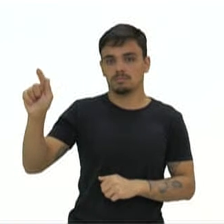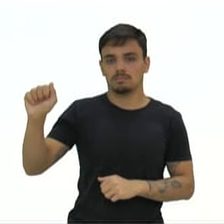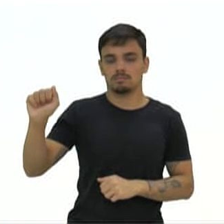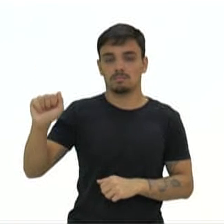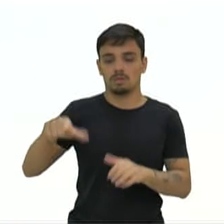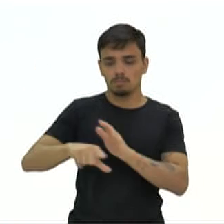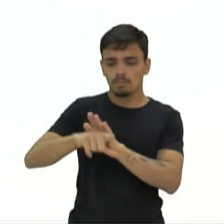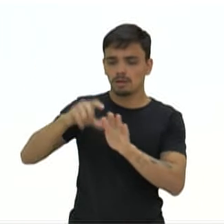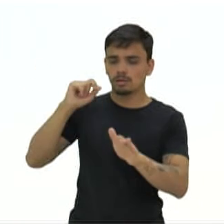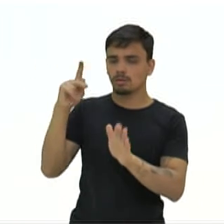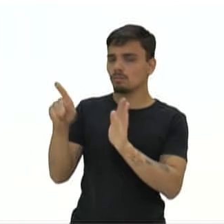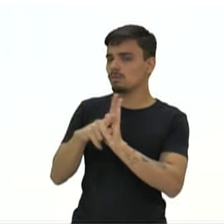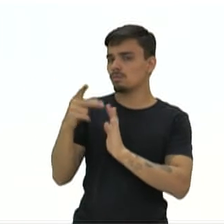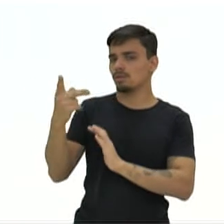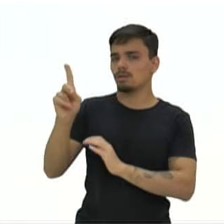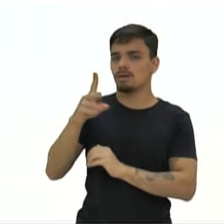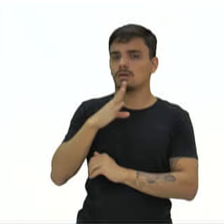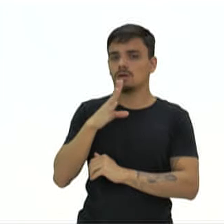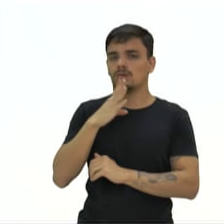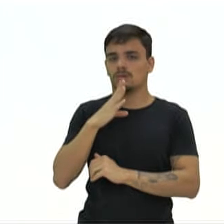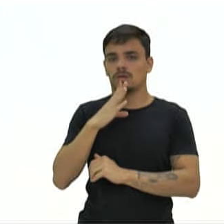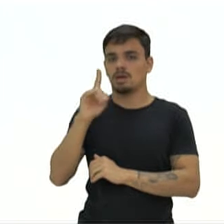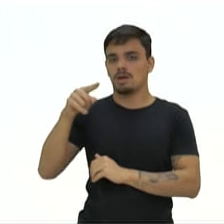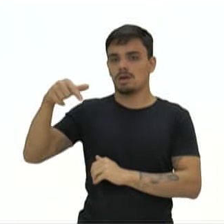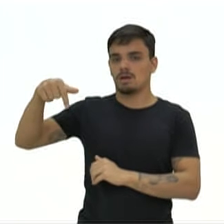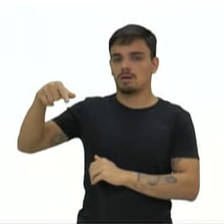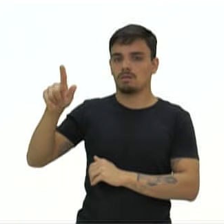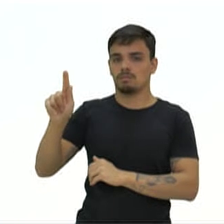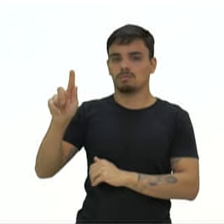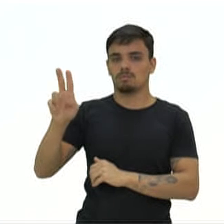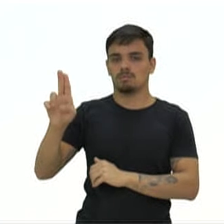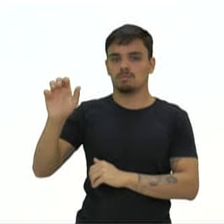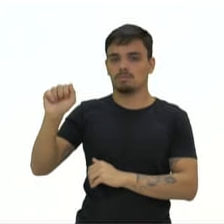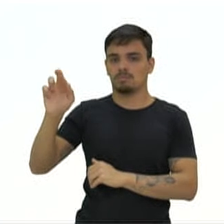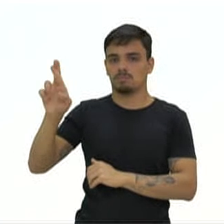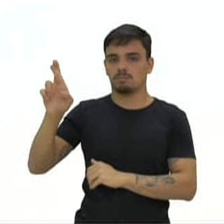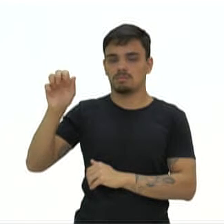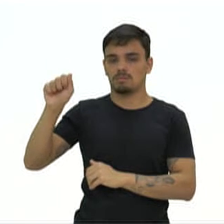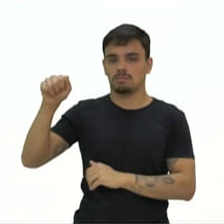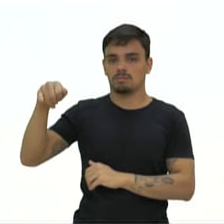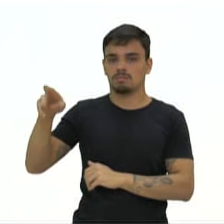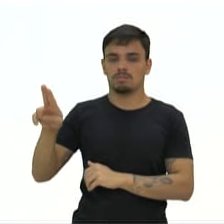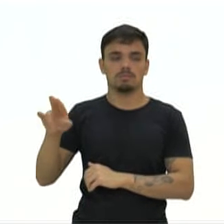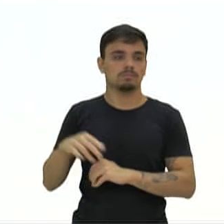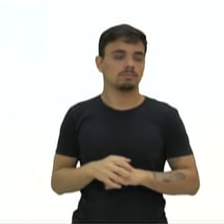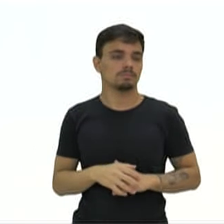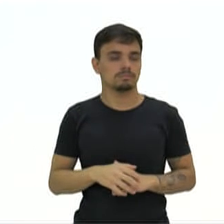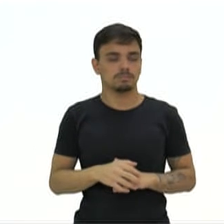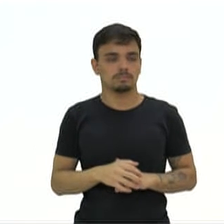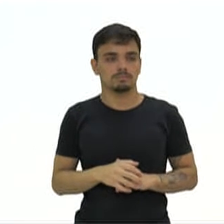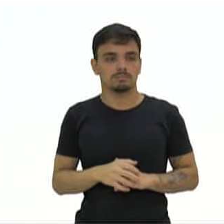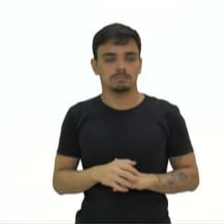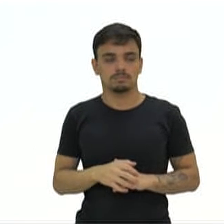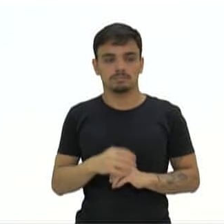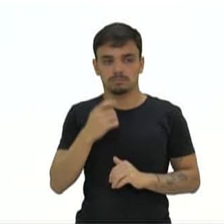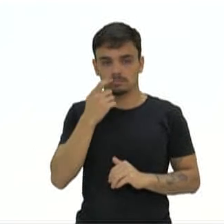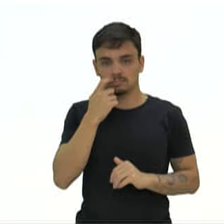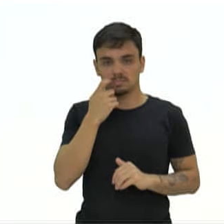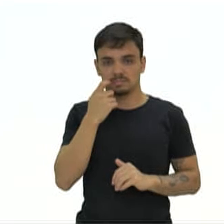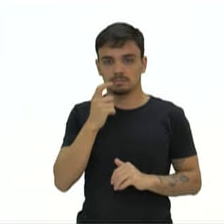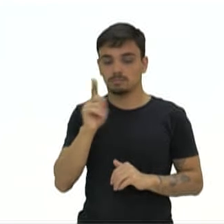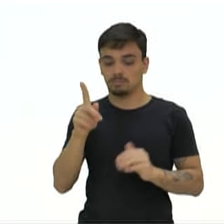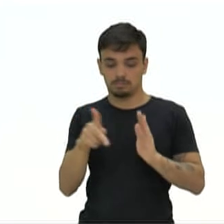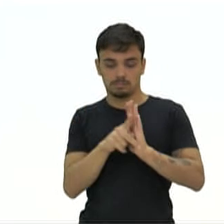deles, o mais conhecido, é o aquífero Guarani. Olha bem para o mapa. Veja que o aquífero Guarani não pertence só ao